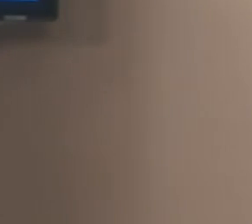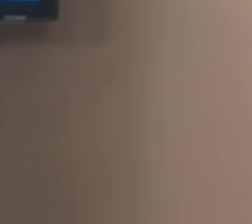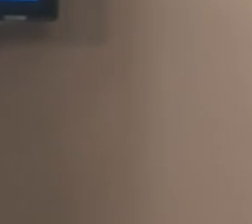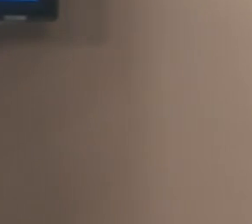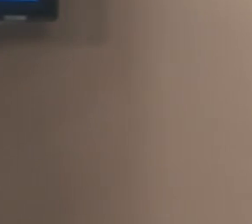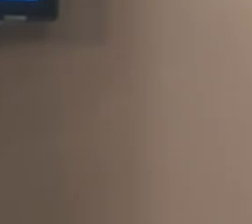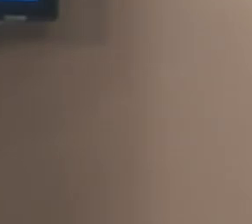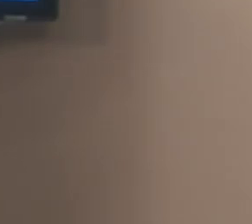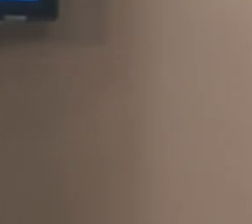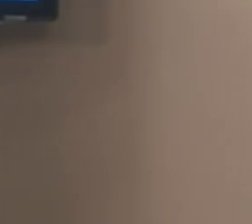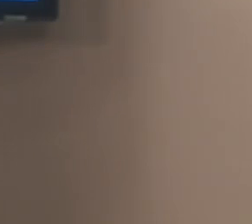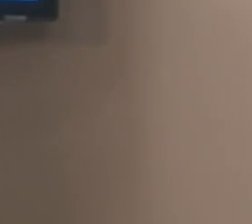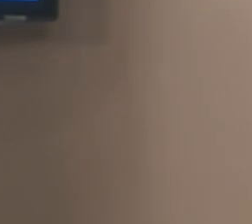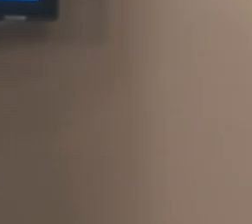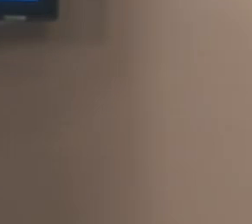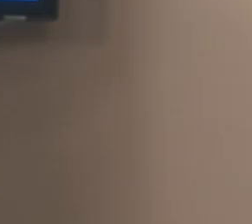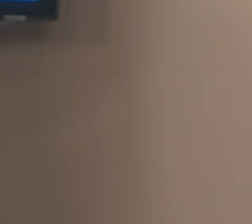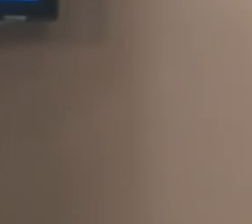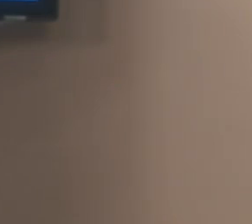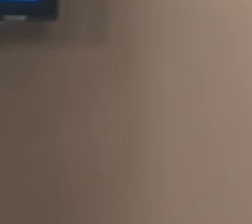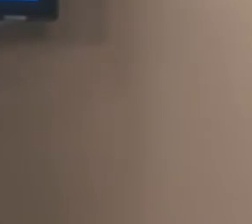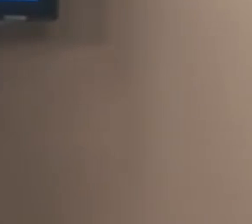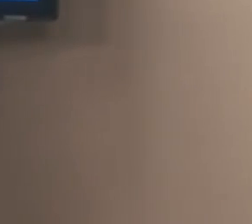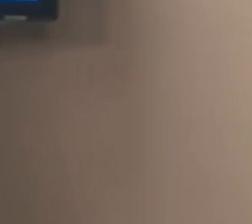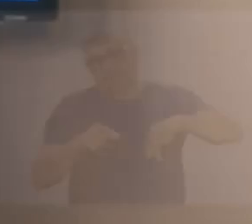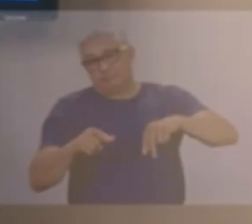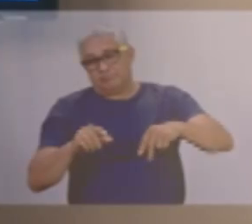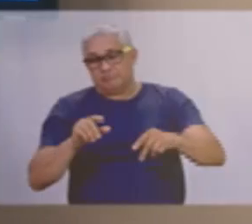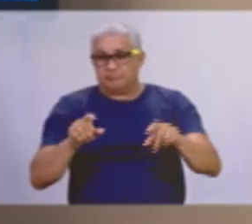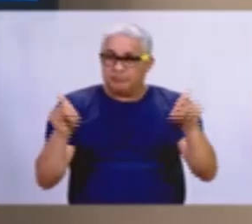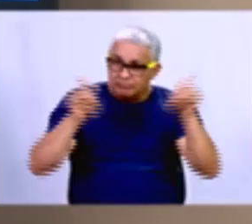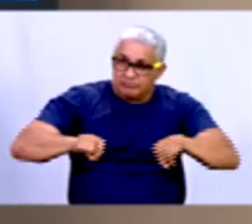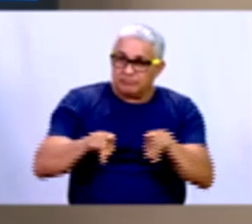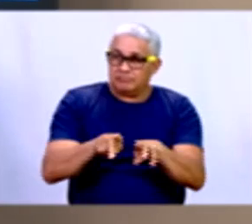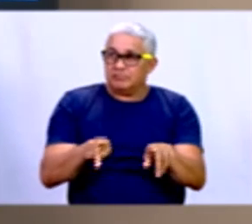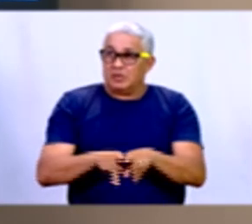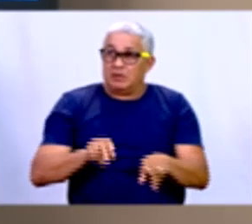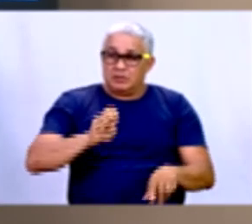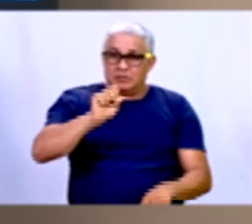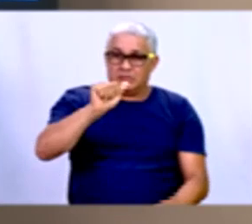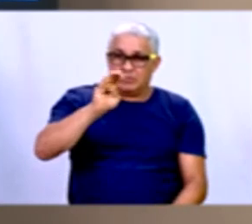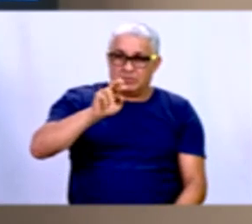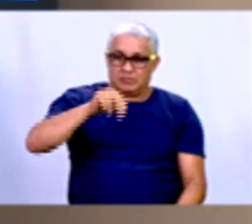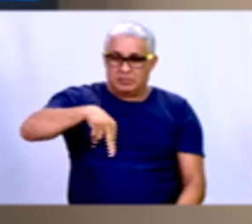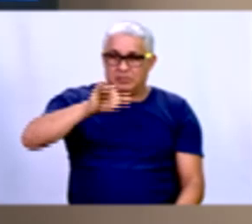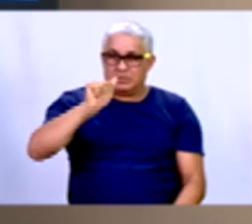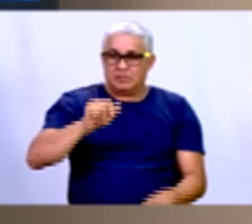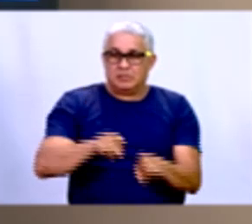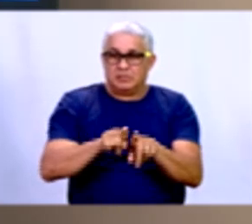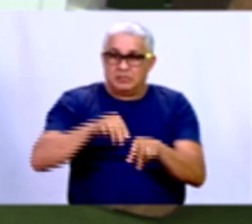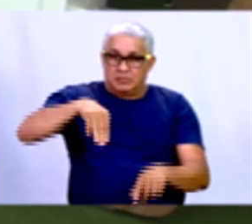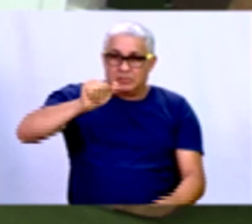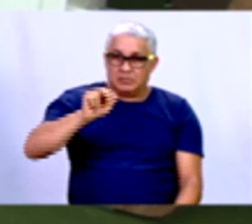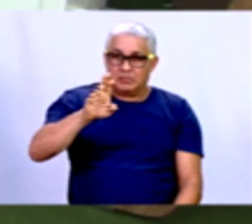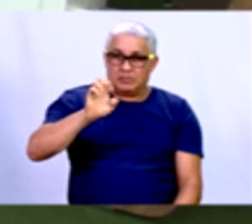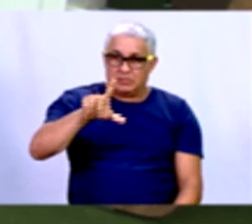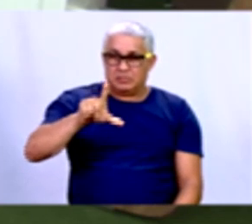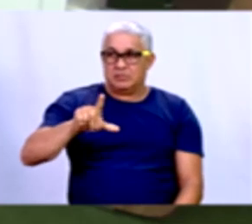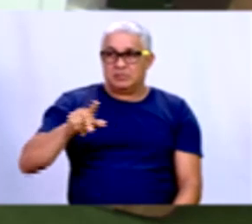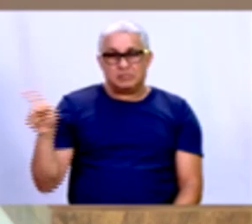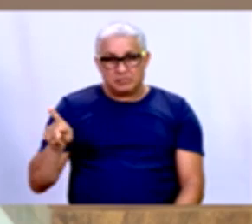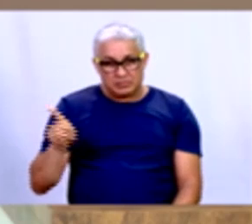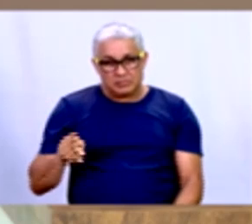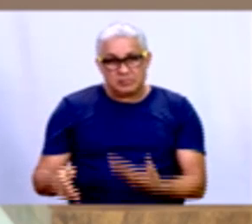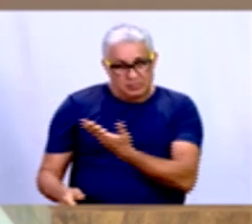hoje a disciplina de Interface Humano-Computador. Eu sou a professora Sabrina e eu estou aqui junto com o professor Marcel. Olá,